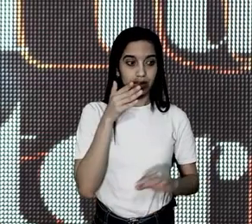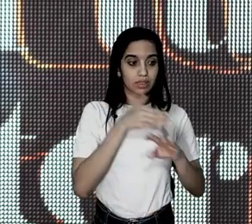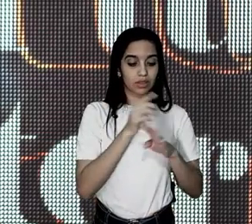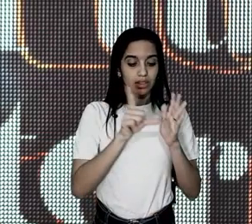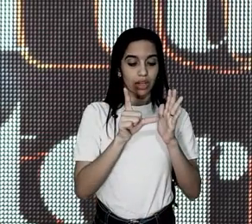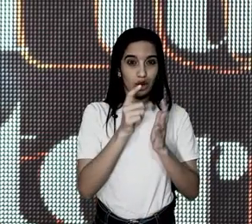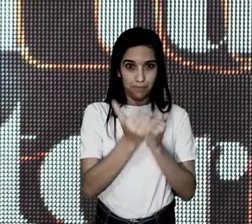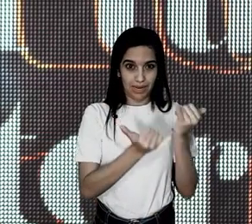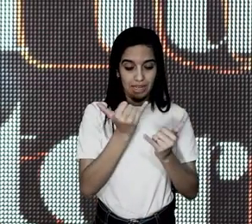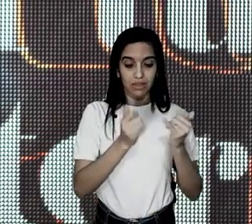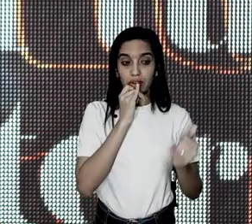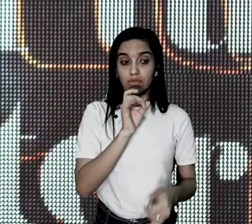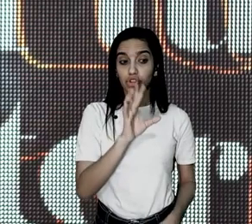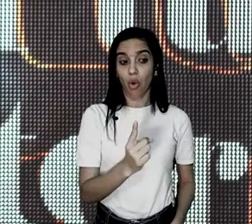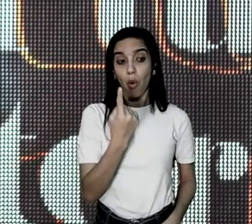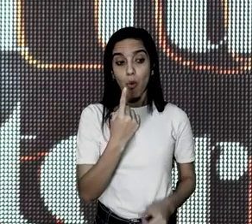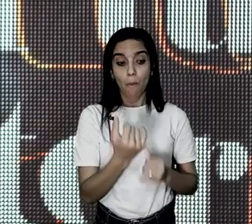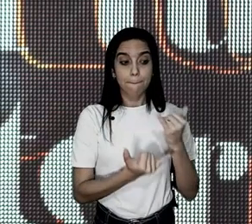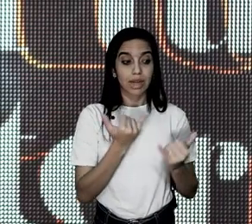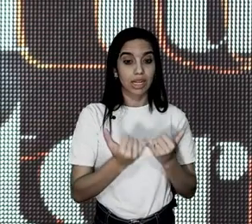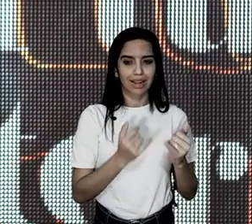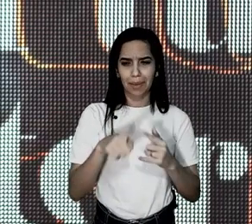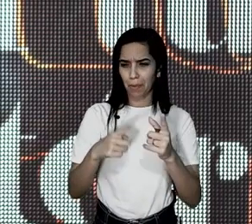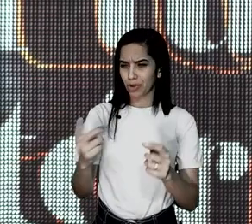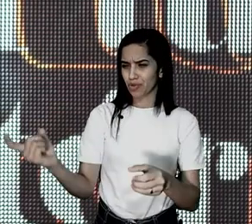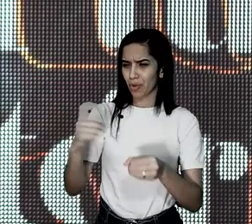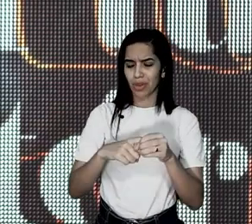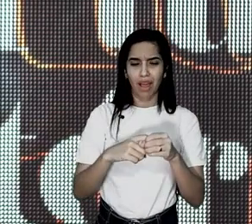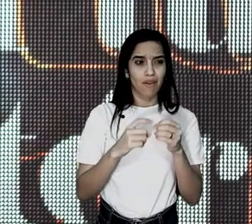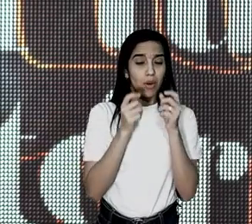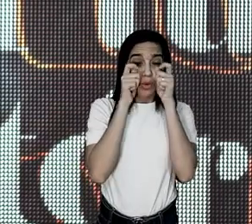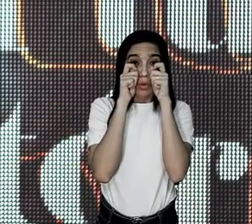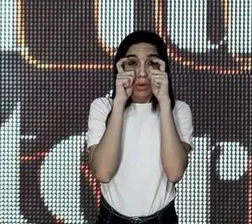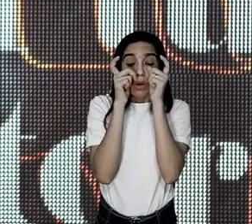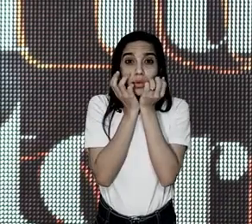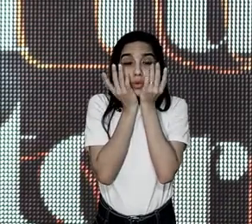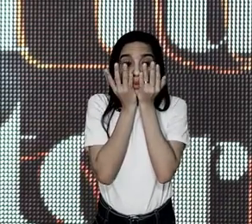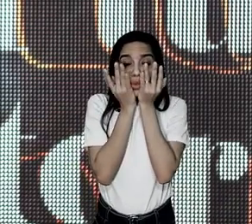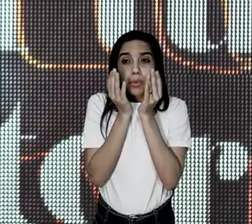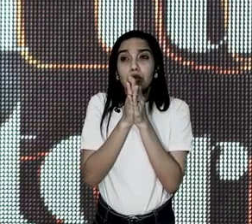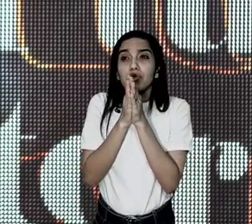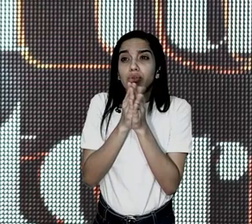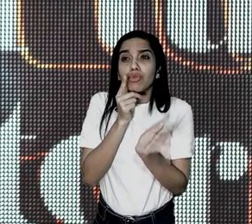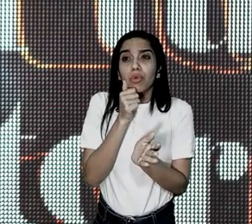de brinquedo e às vezes eu dizia: olha, só um brinquedo para cada. E depois eles vinham com aqueles olhinhos assim: mãe, tem certeza? Eu não posso